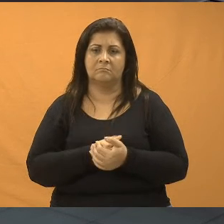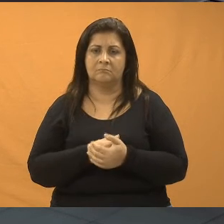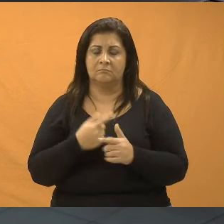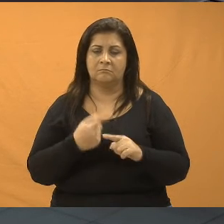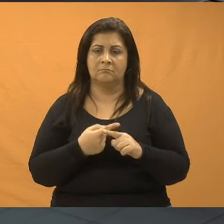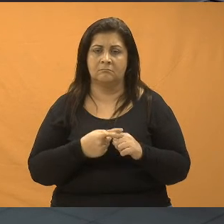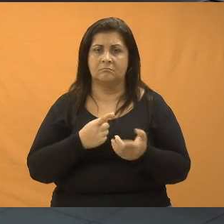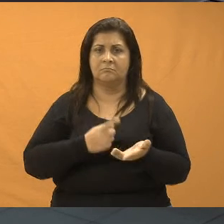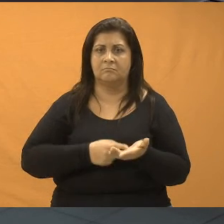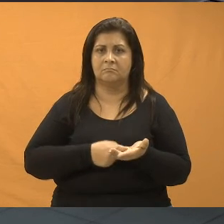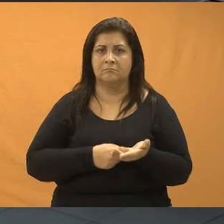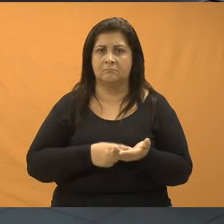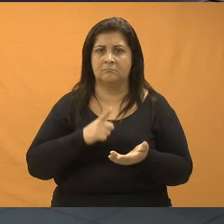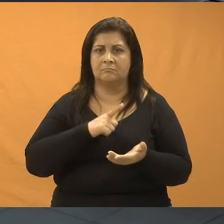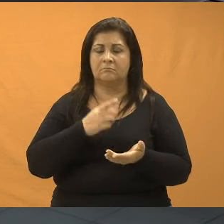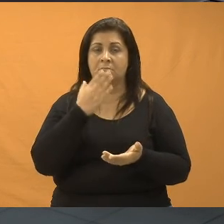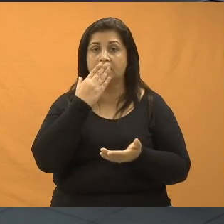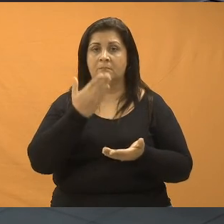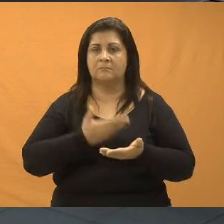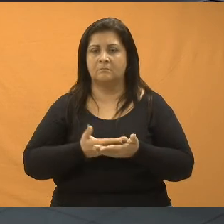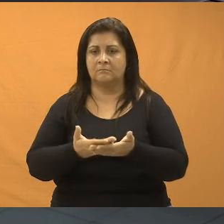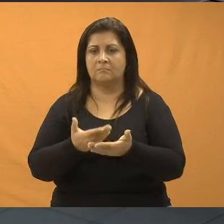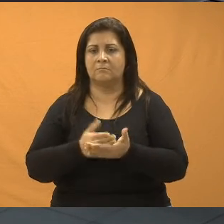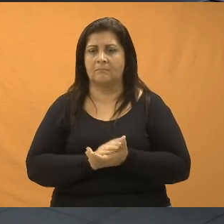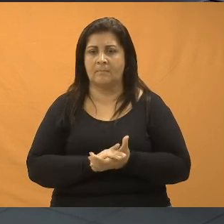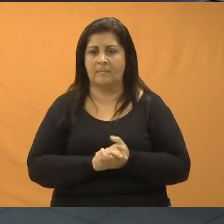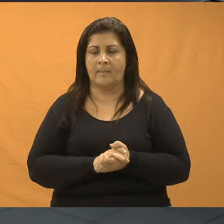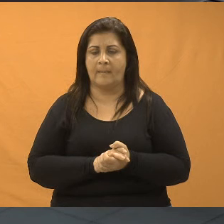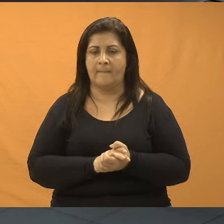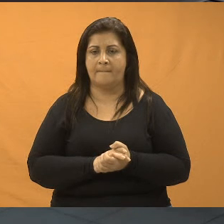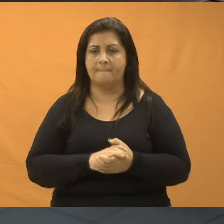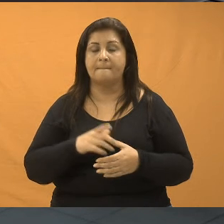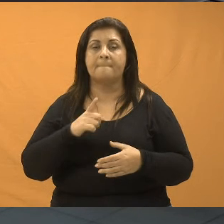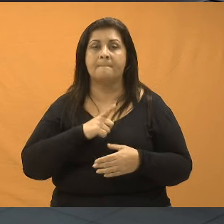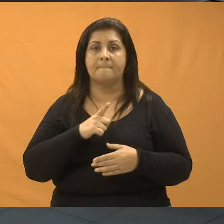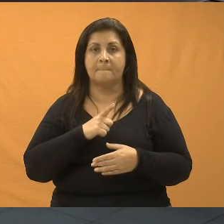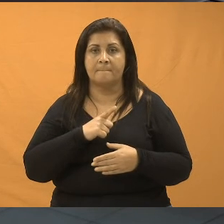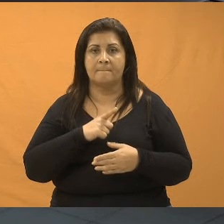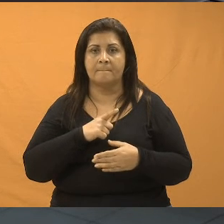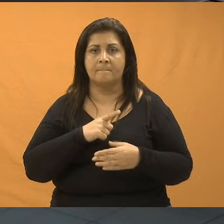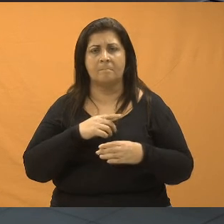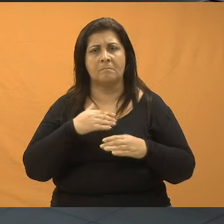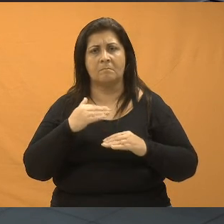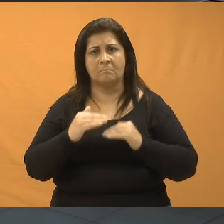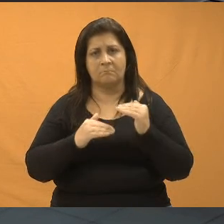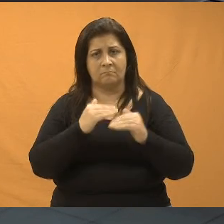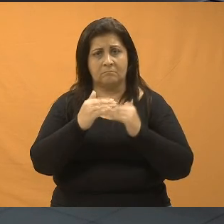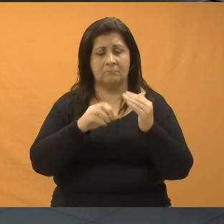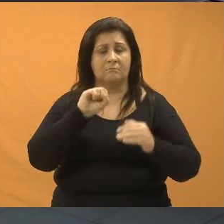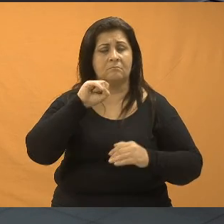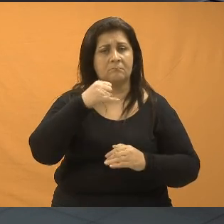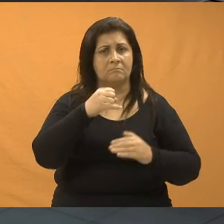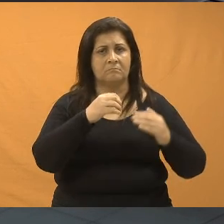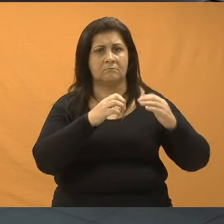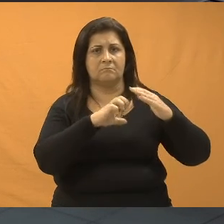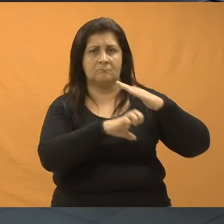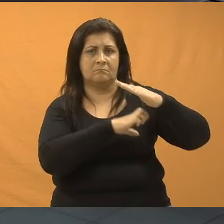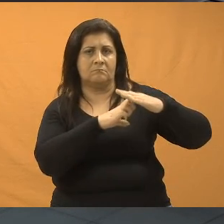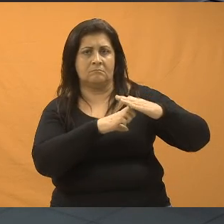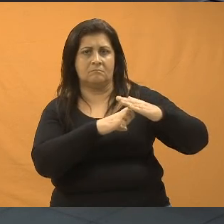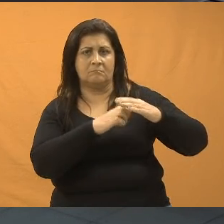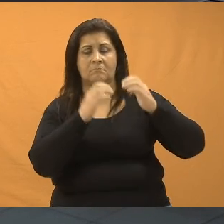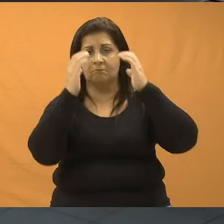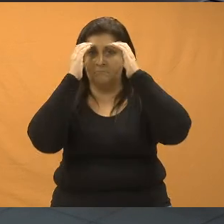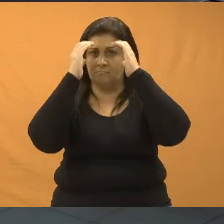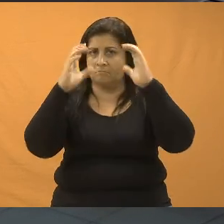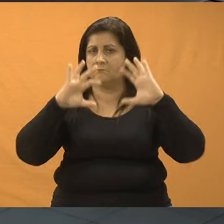contratos são via licitação. Quer falar, Celso? É o processo, você tem um processo licitatório e a empresa, se ela atender todos os